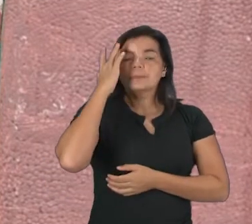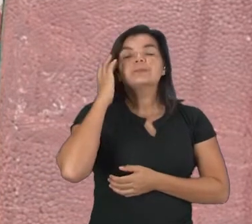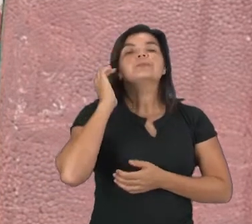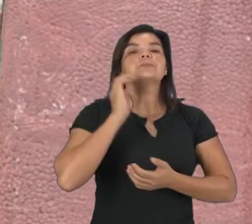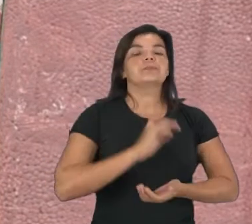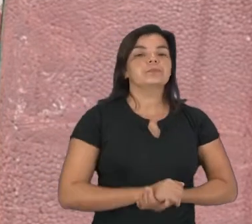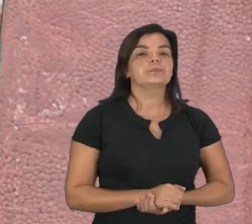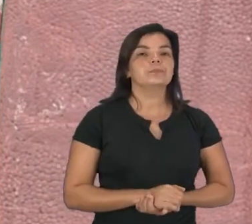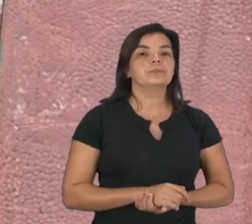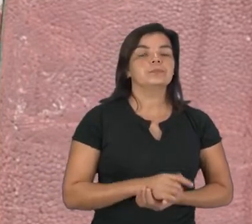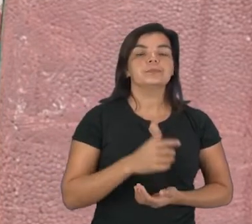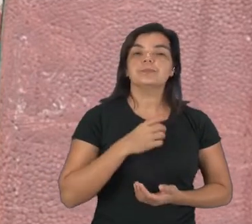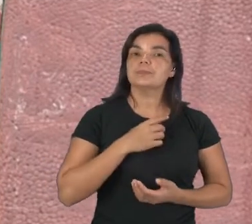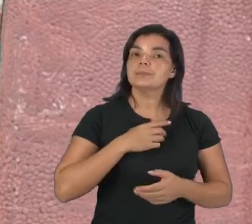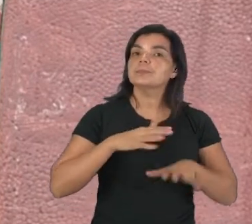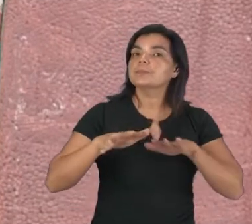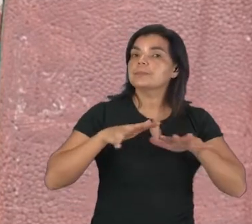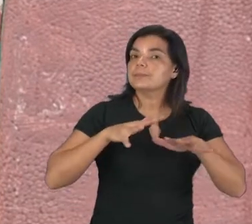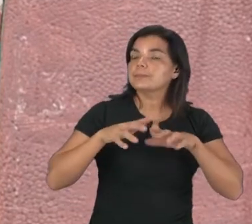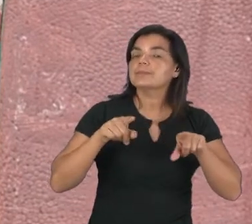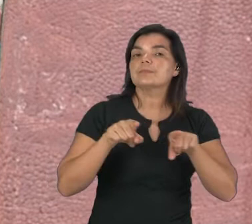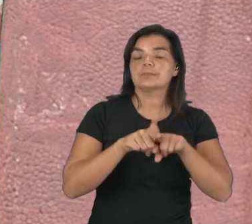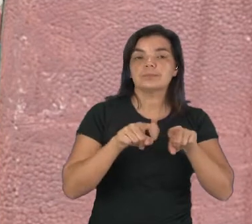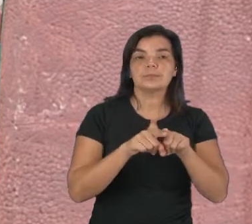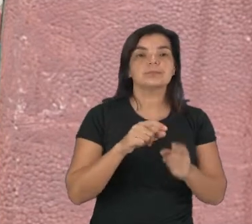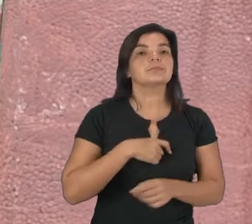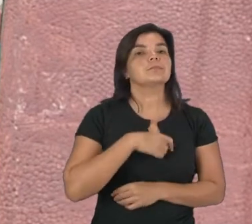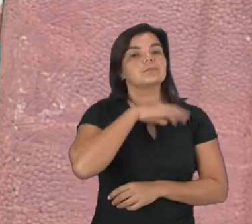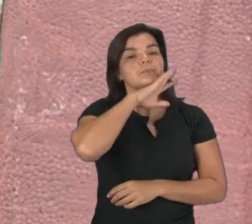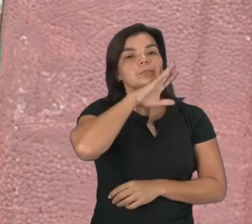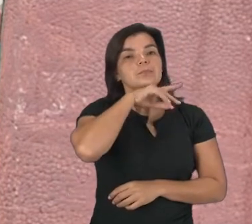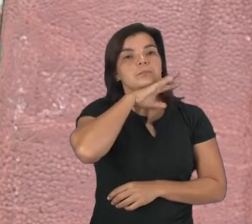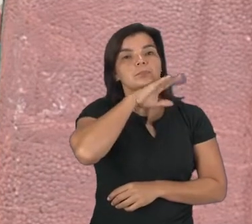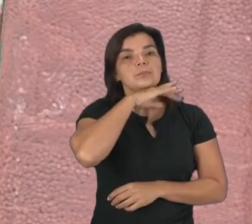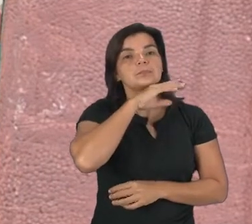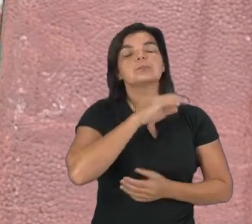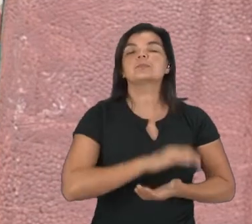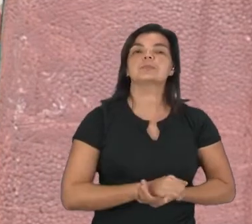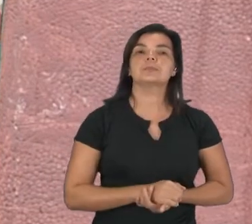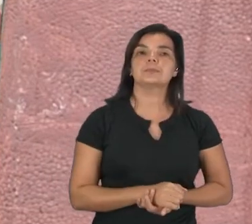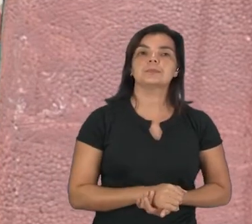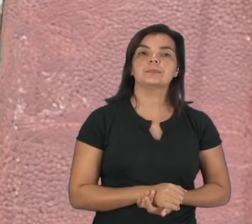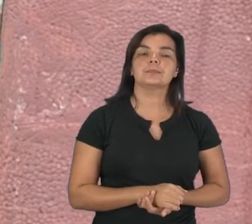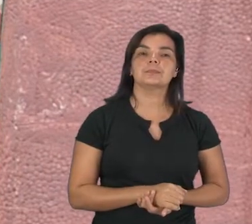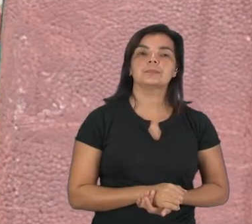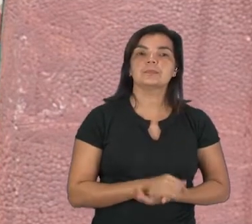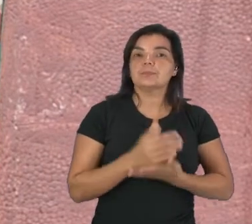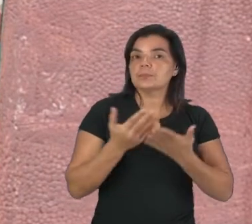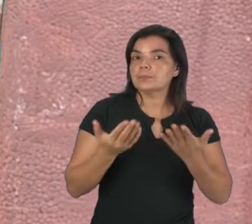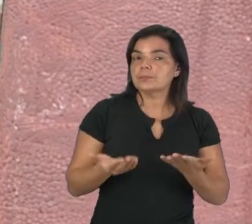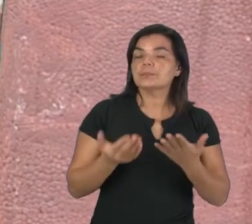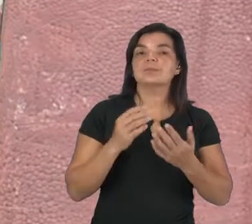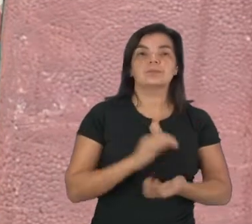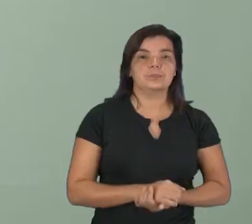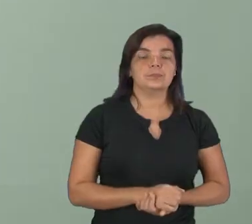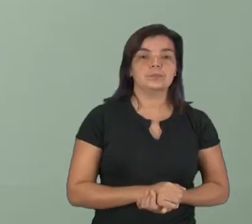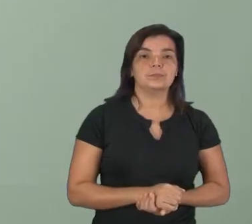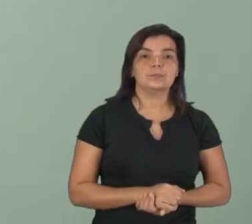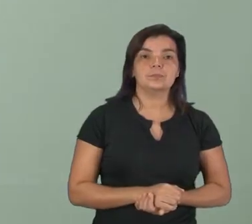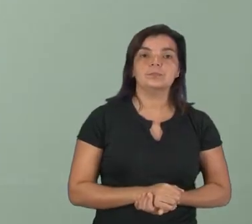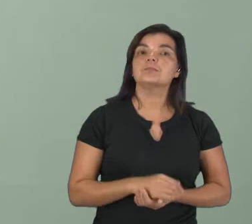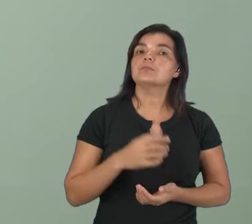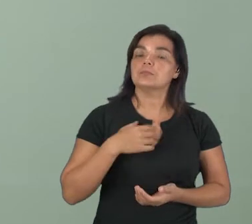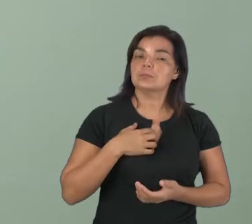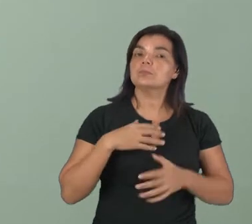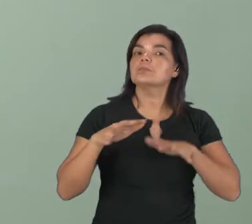pessoas, ia estar bem movimentado, tinham animais, criação de animais. Então, era um percurso